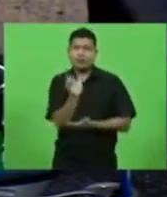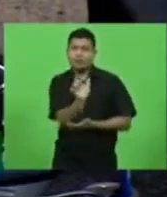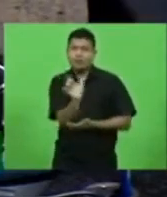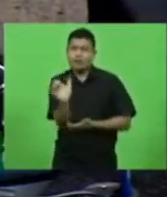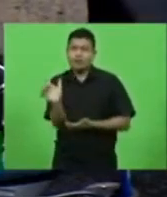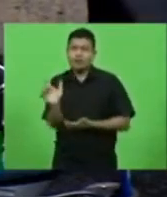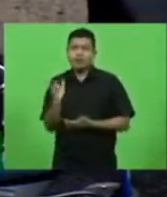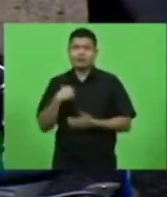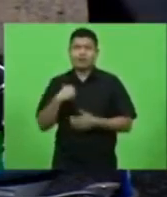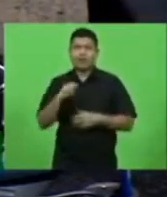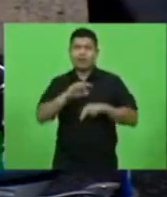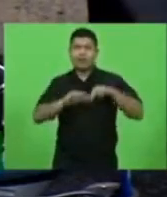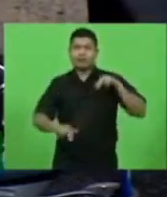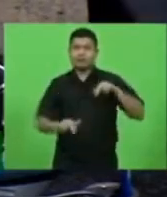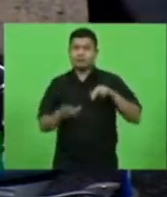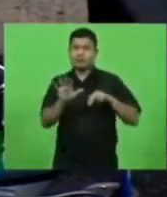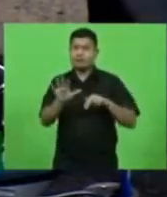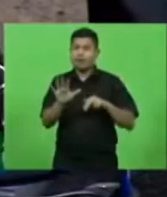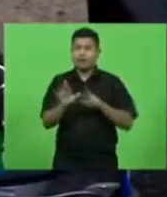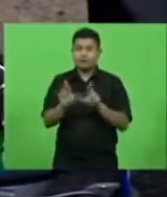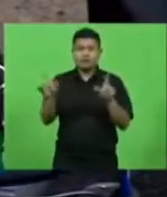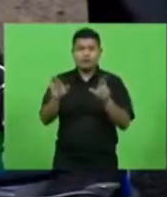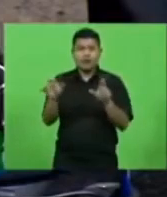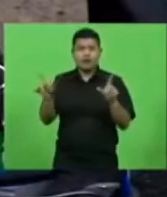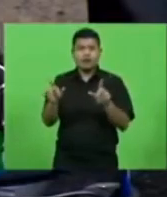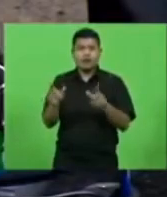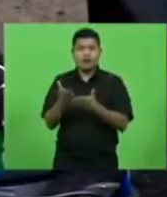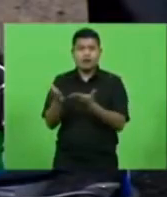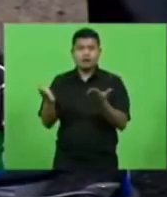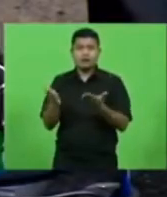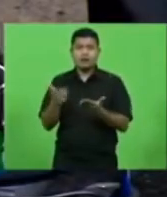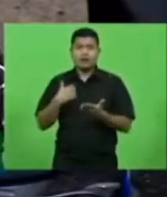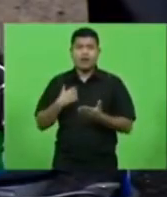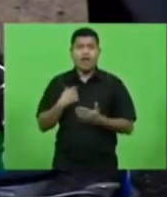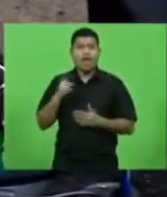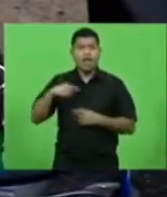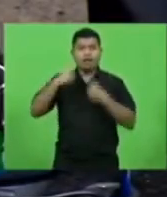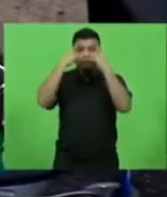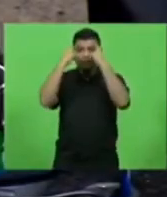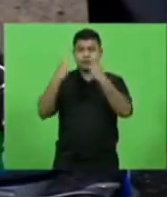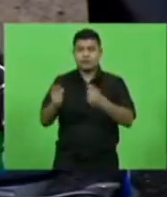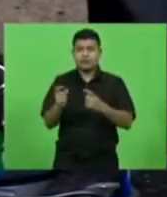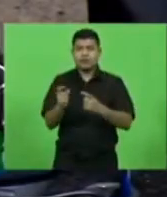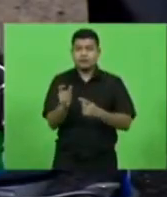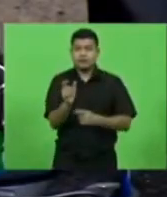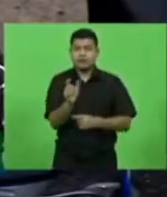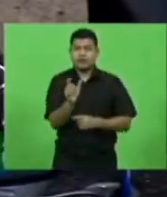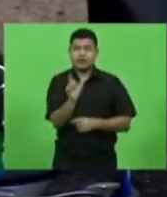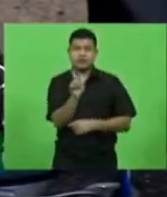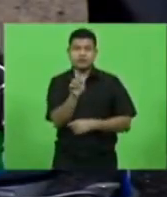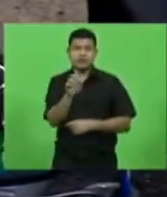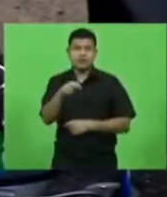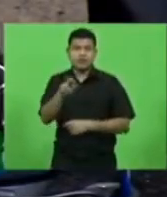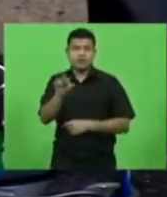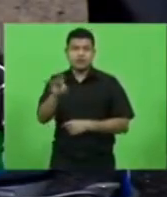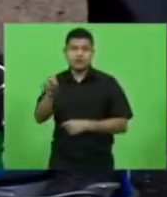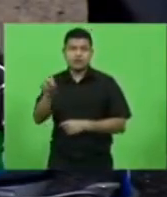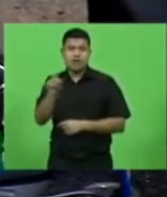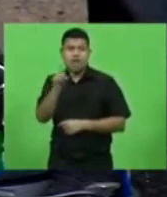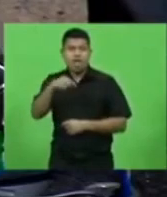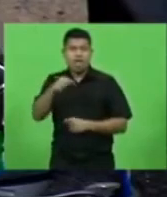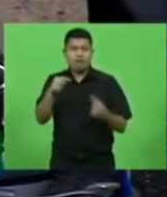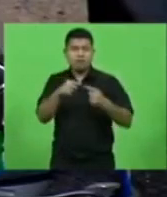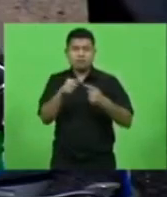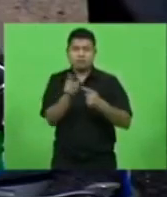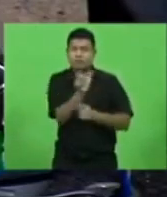gênero e as pessoas têm sexo. Então, eu não posso dizer violência de gênero, porque gênero só o que tem são as palavras. As pessoas não têm gênero, têm sexo.